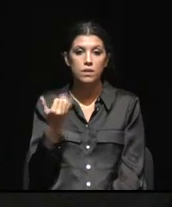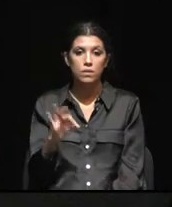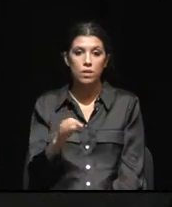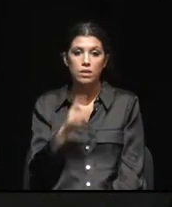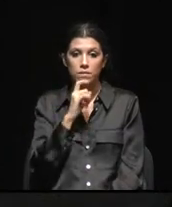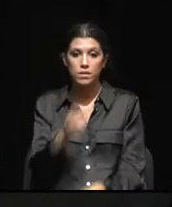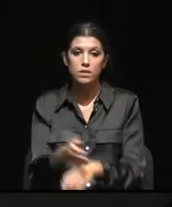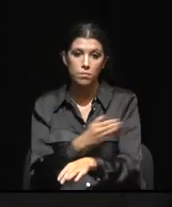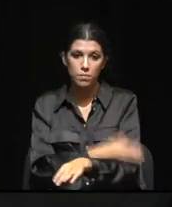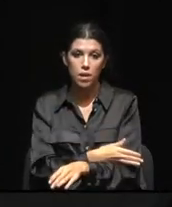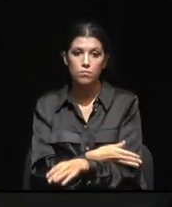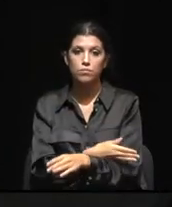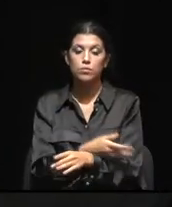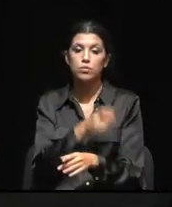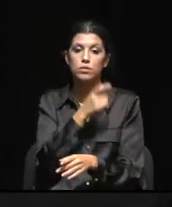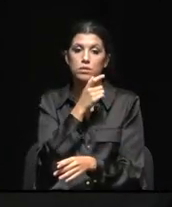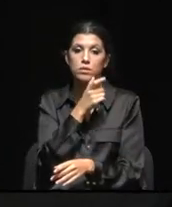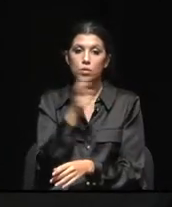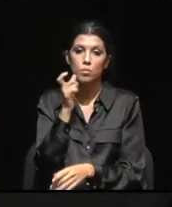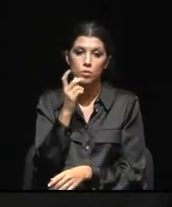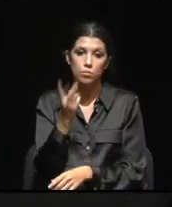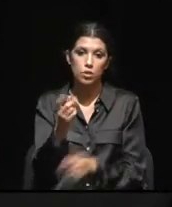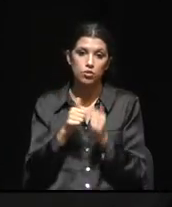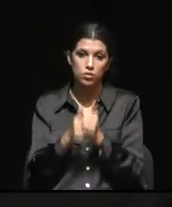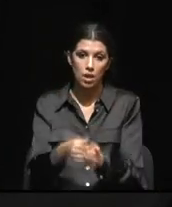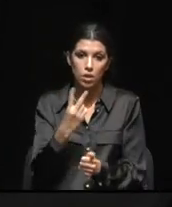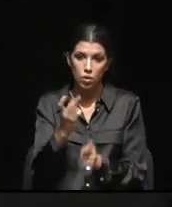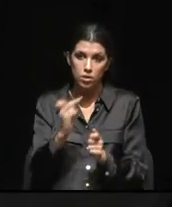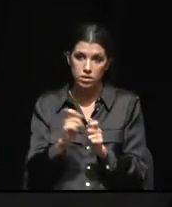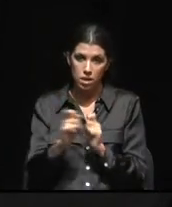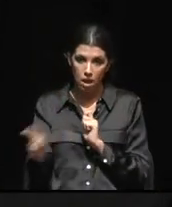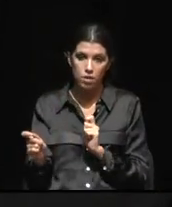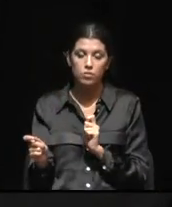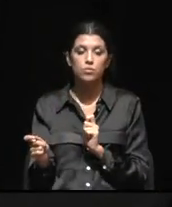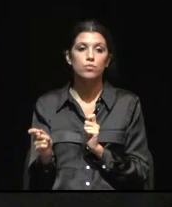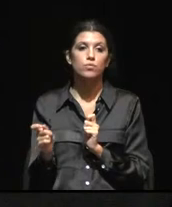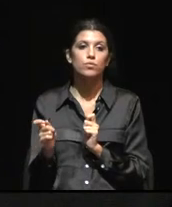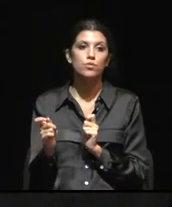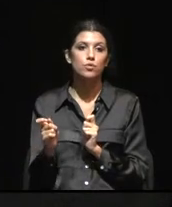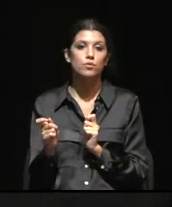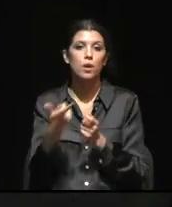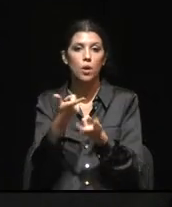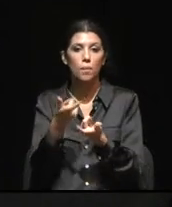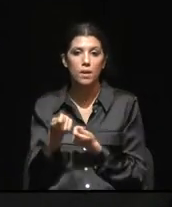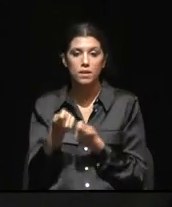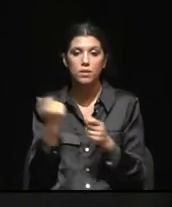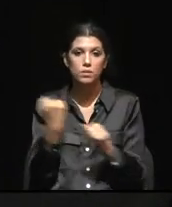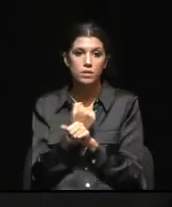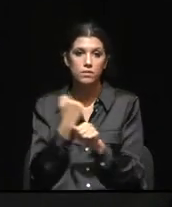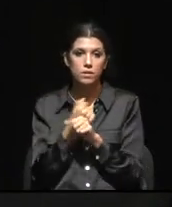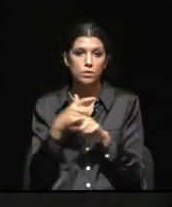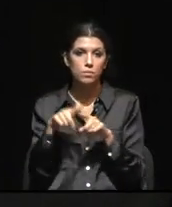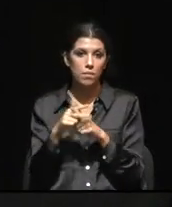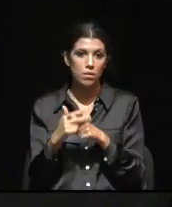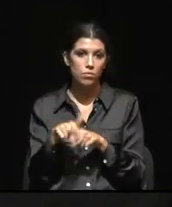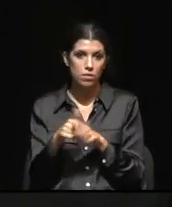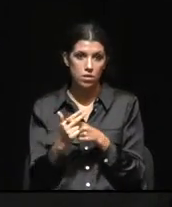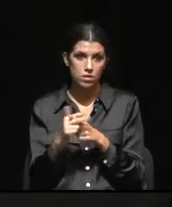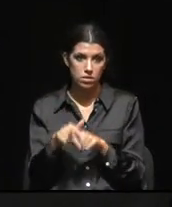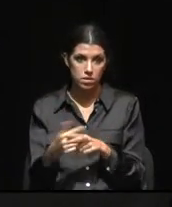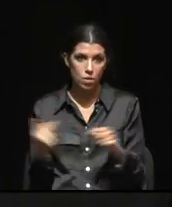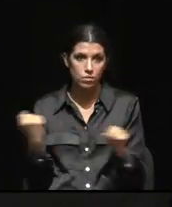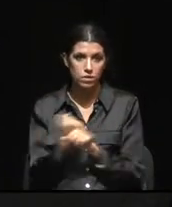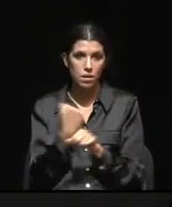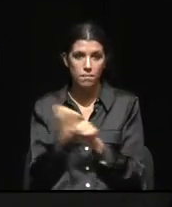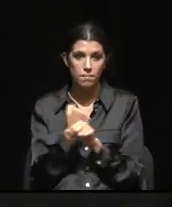autorização de repartição de encargos plurianuais emissão prévia para a Assunção de compromissos para aquisição de serviços de manutenção e de